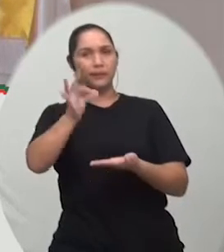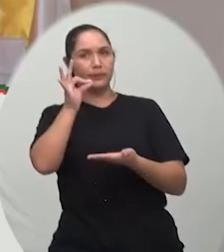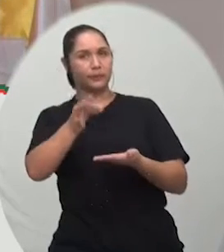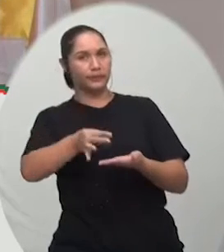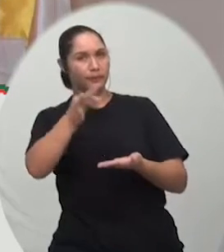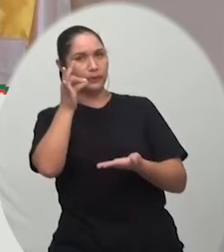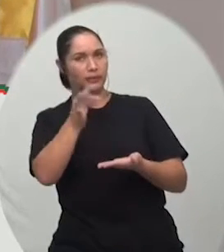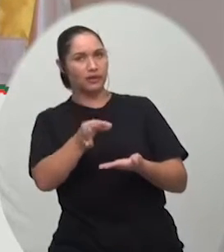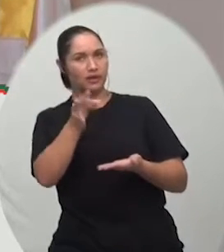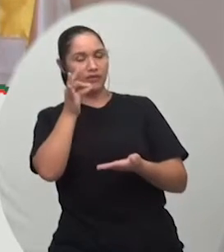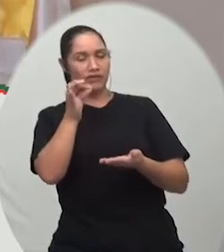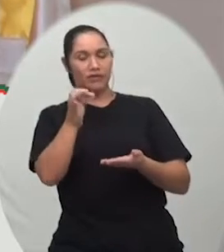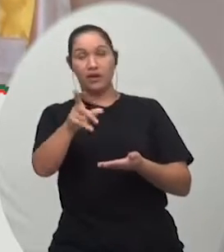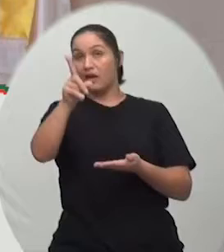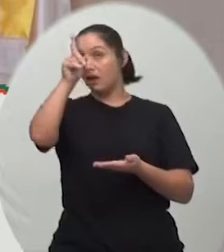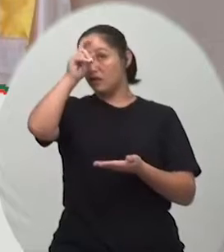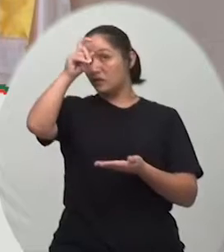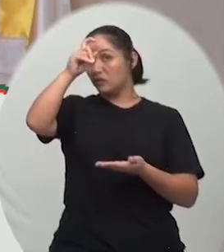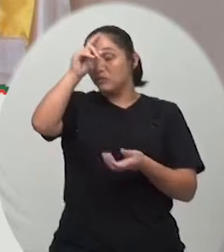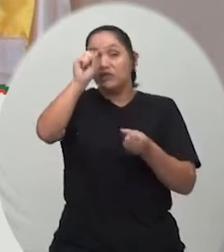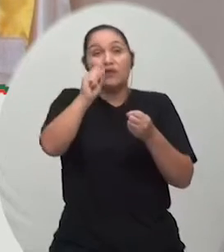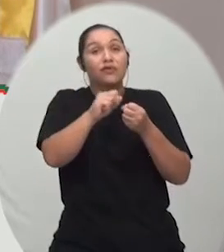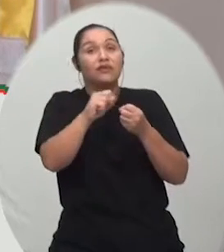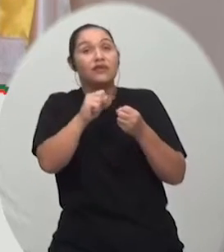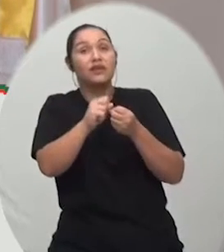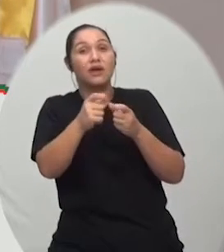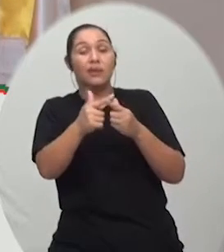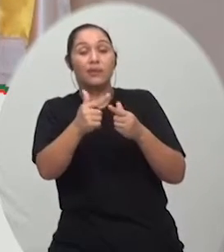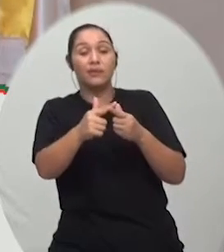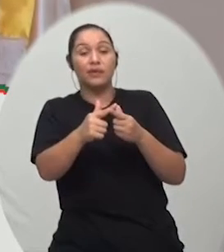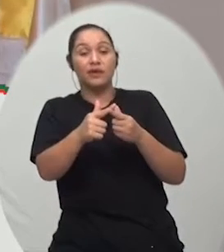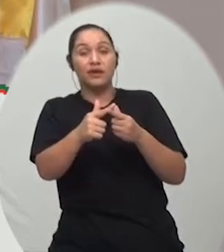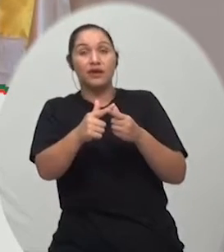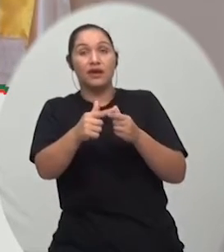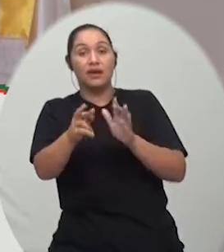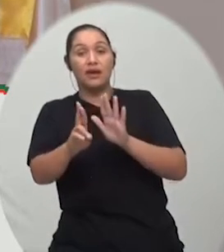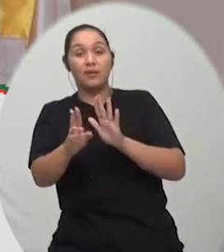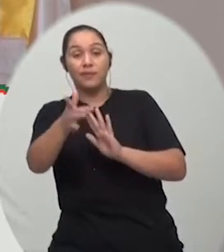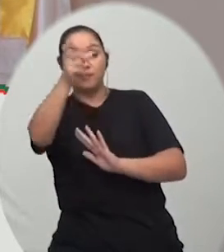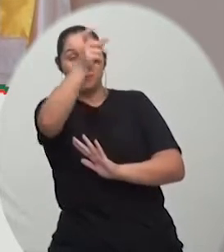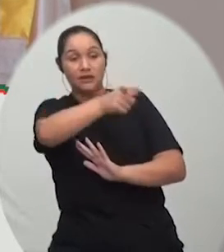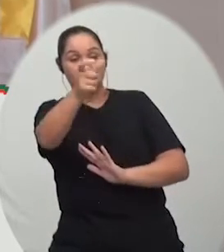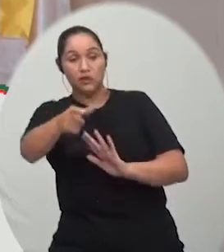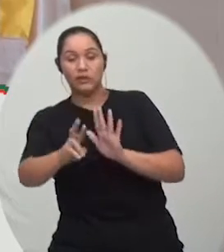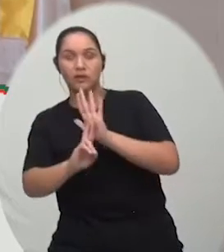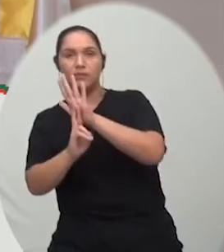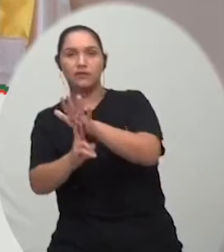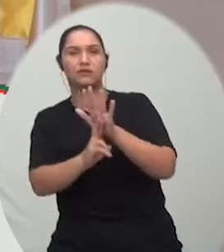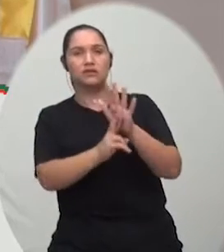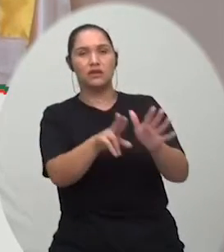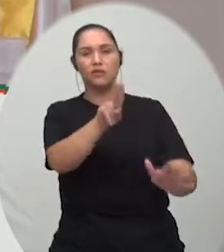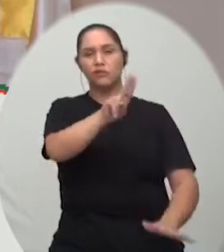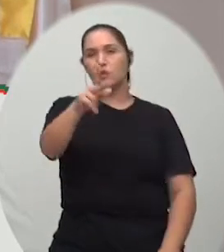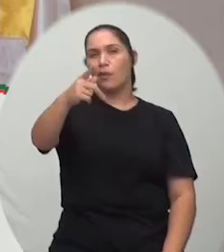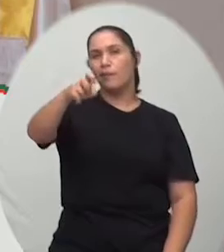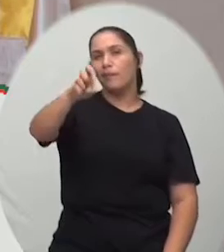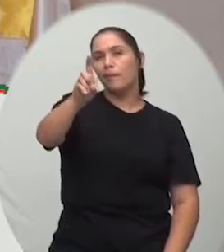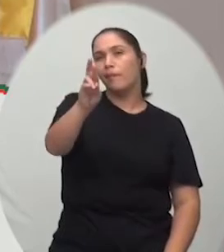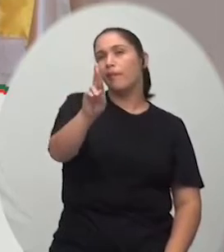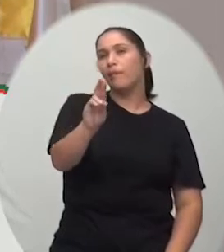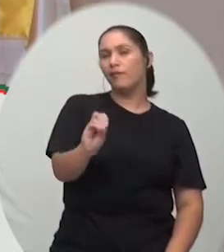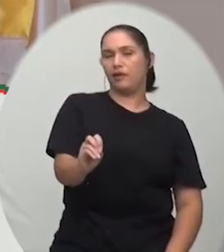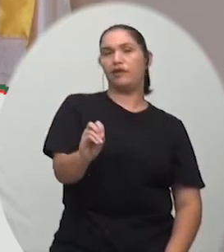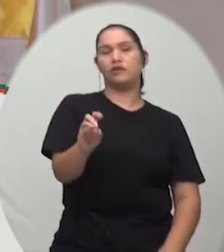promovido pelo hospital, né, trazendo os representantes, trazendo ali o Pedro Kizai, através do seu